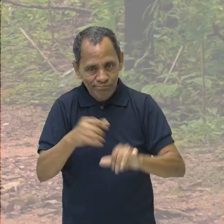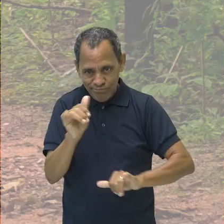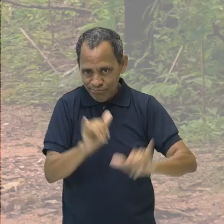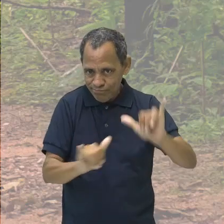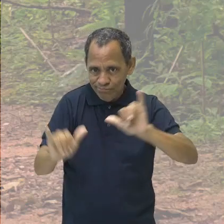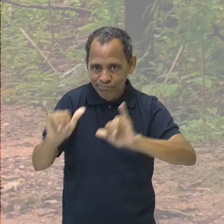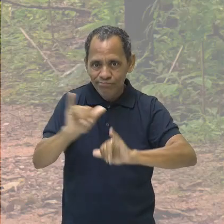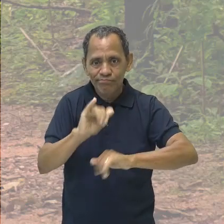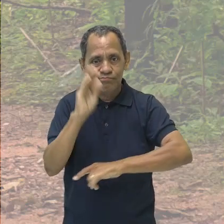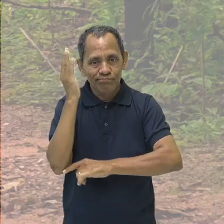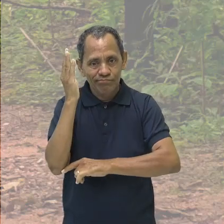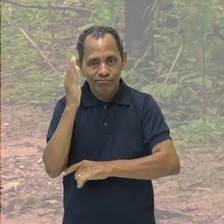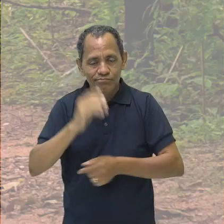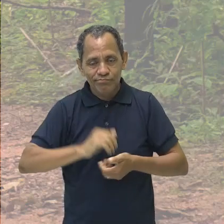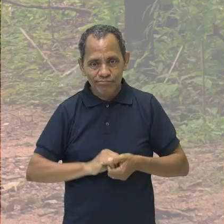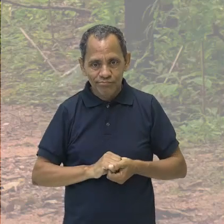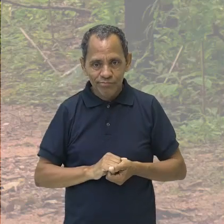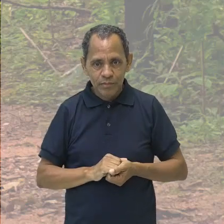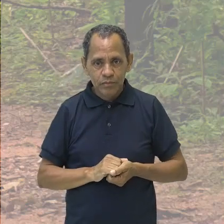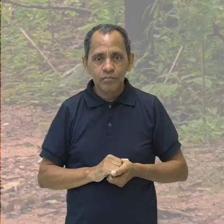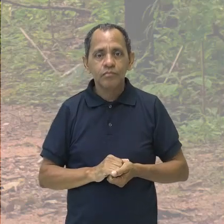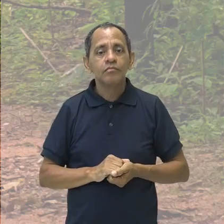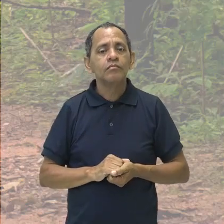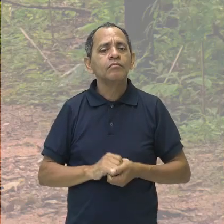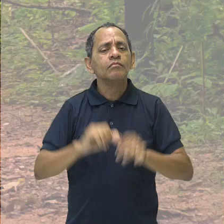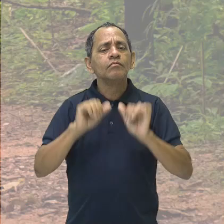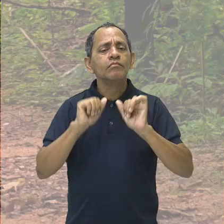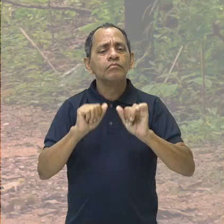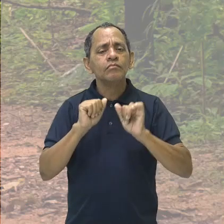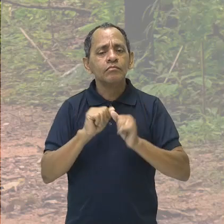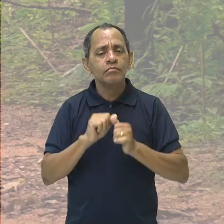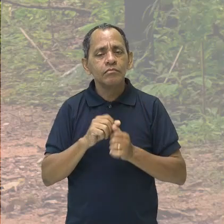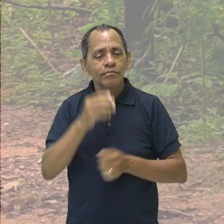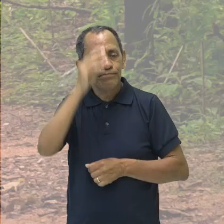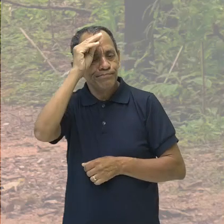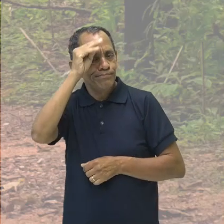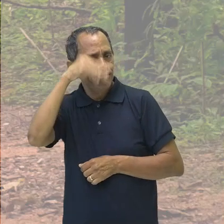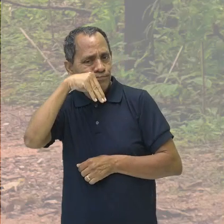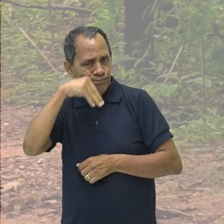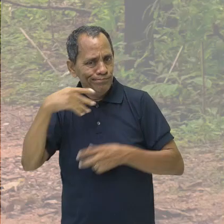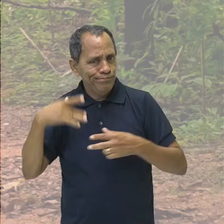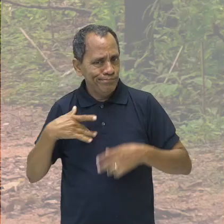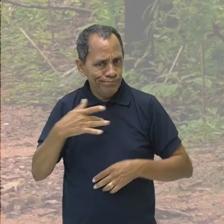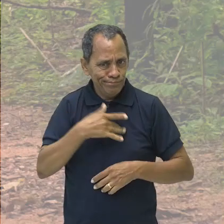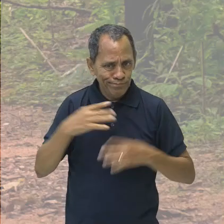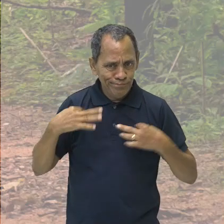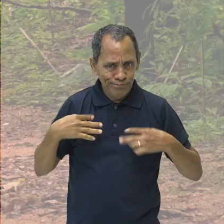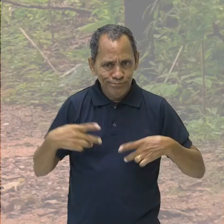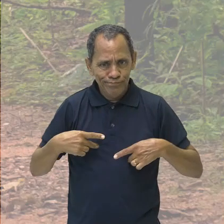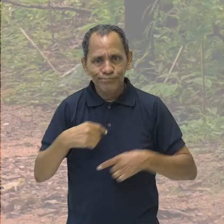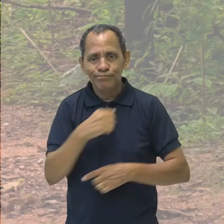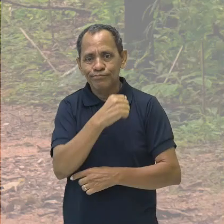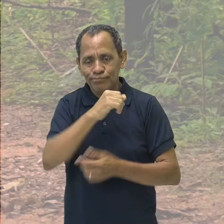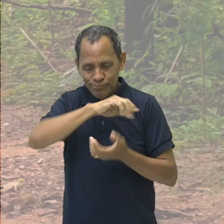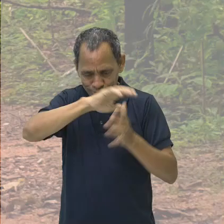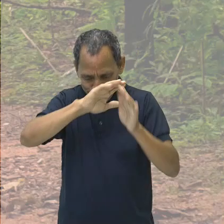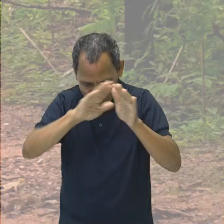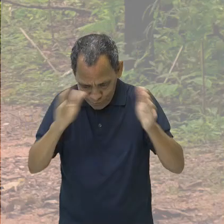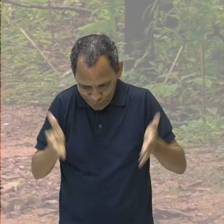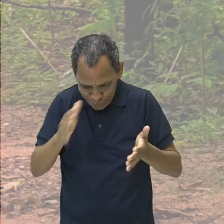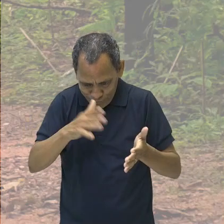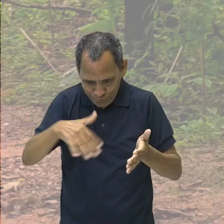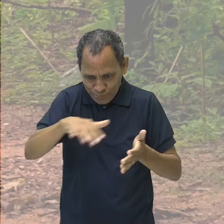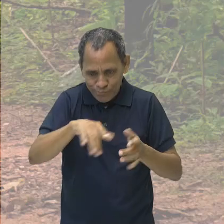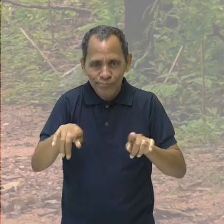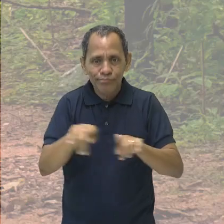físico-químicas ou biológicas, podendo prejudicar a saúde humana, os ecossistemas e a qualidade do ambiente.